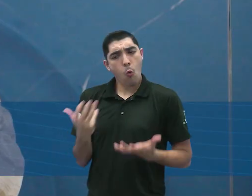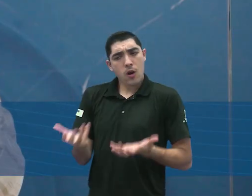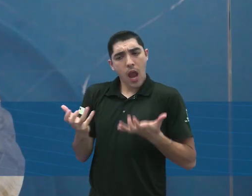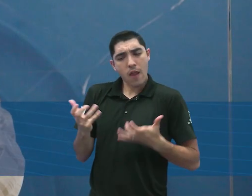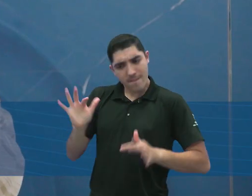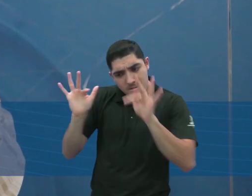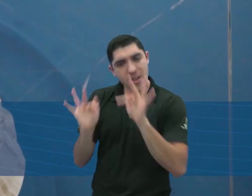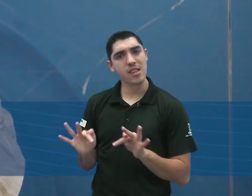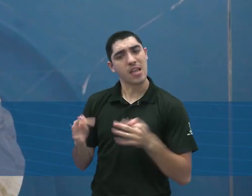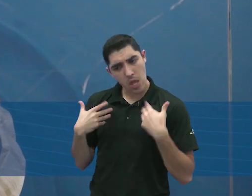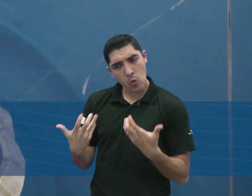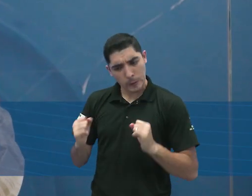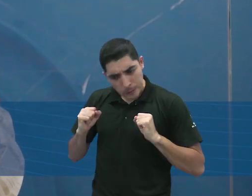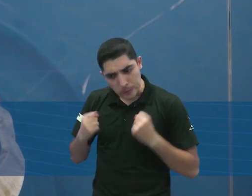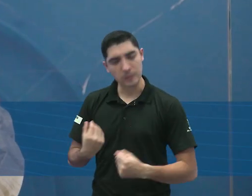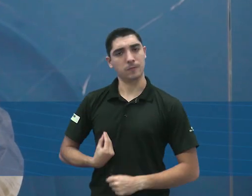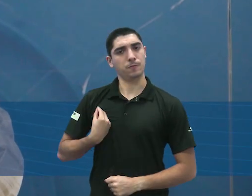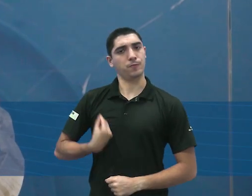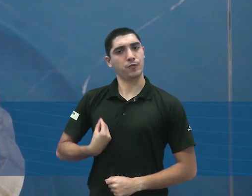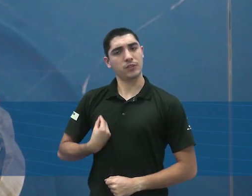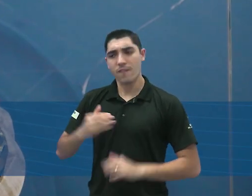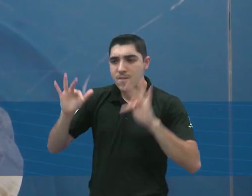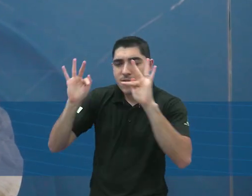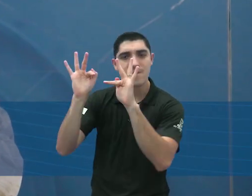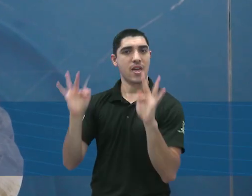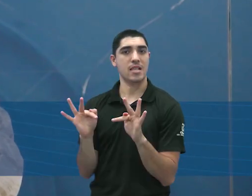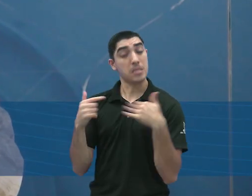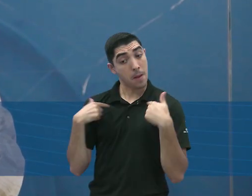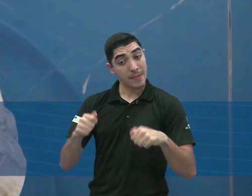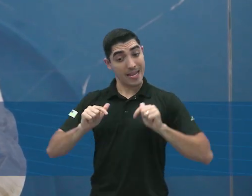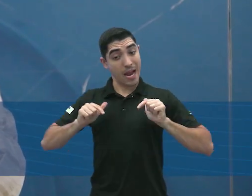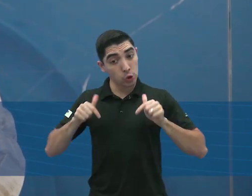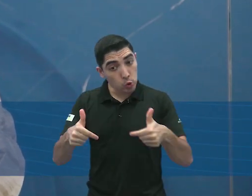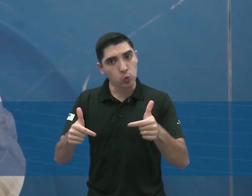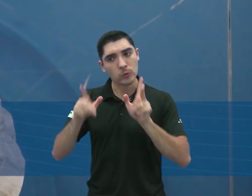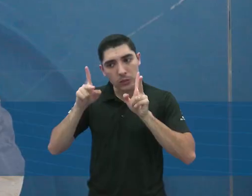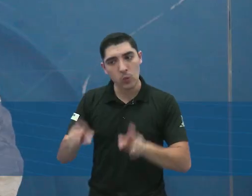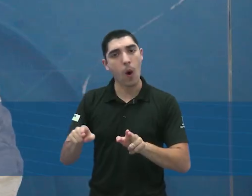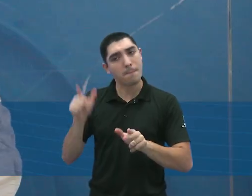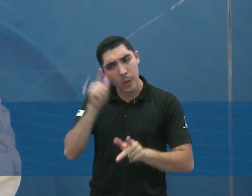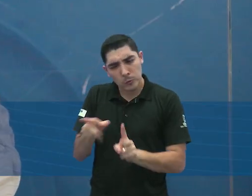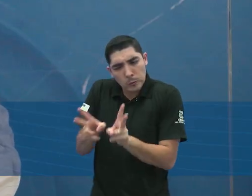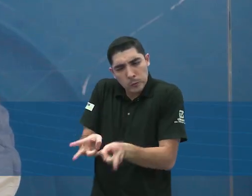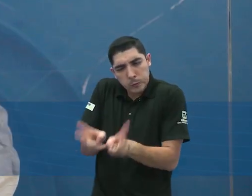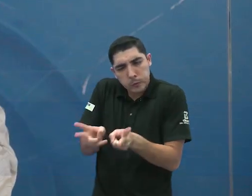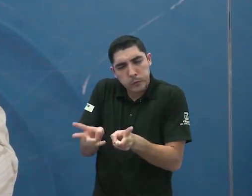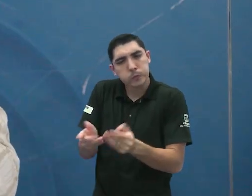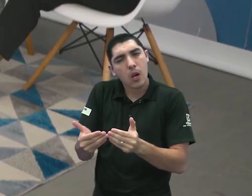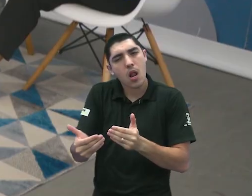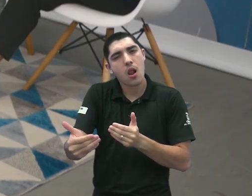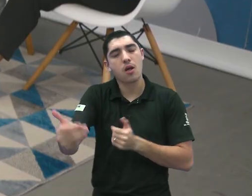feliz, eu decido viver a felicidade. Então, eu vou buscar ser intencional nas minhas ações para que isso aconteça e ela seja duradoura. Com